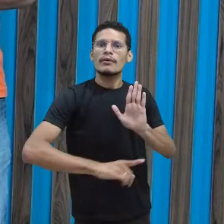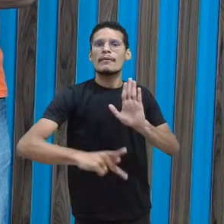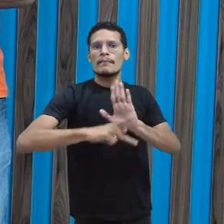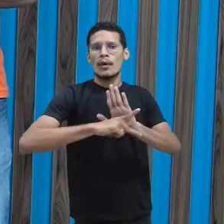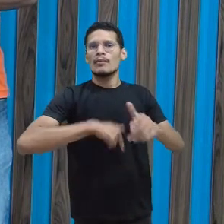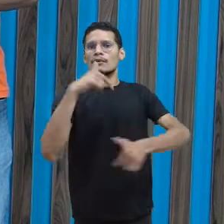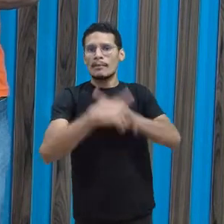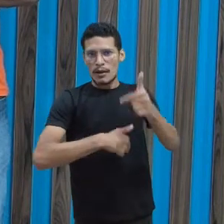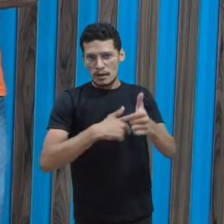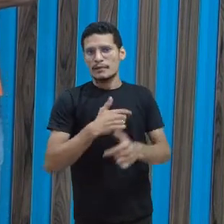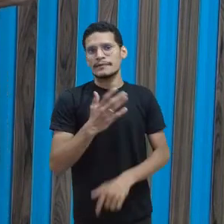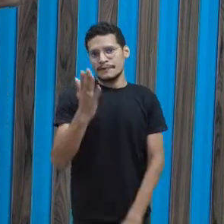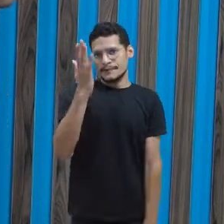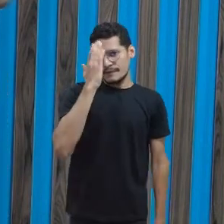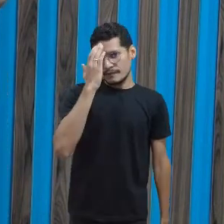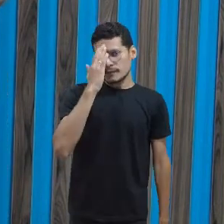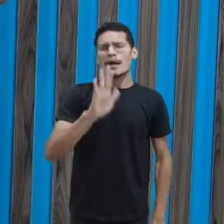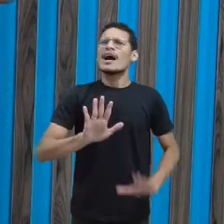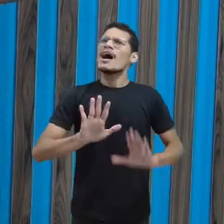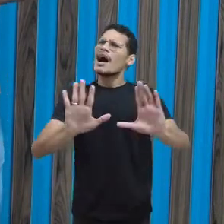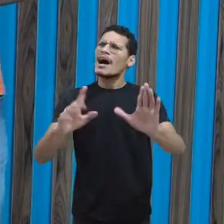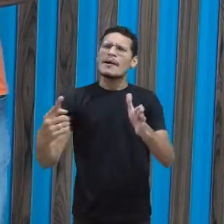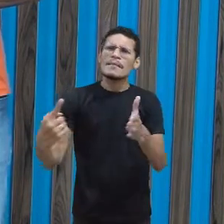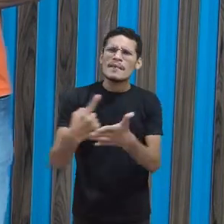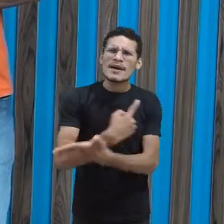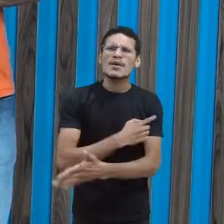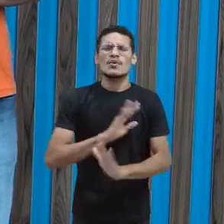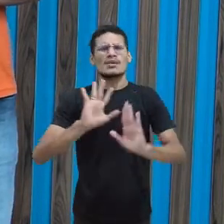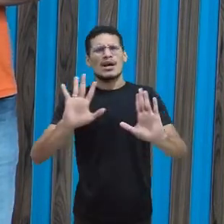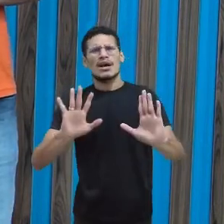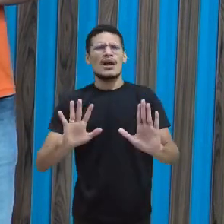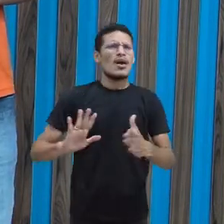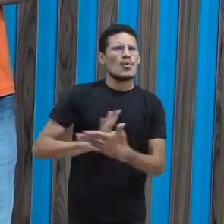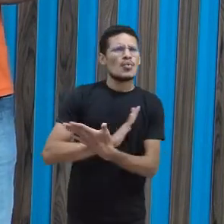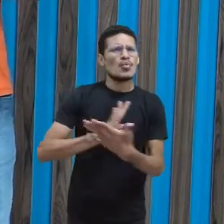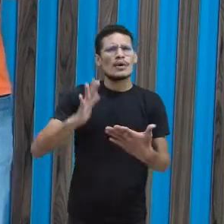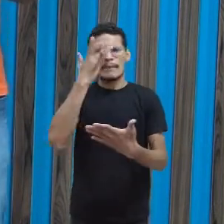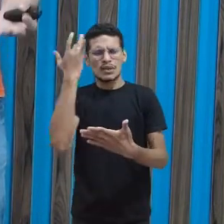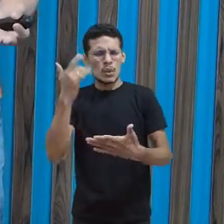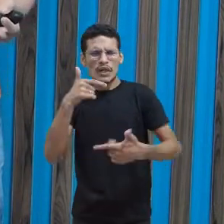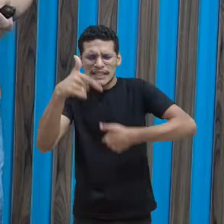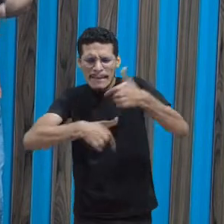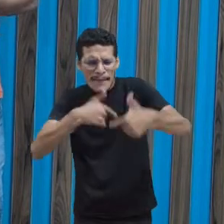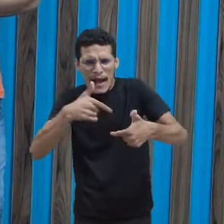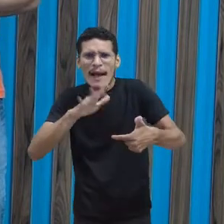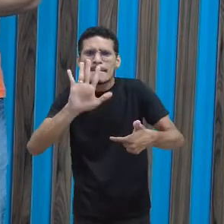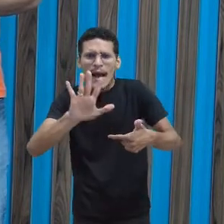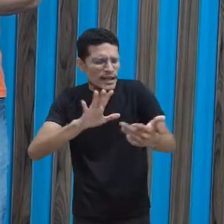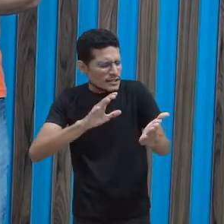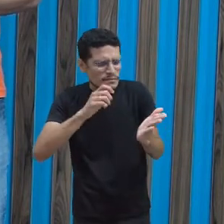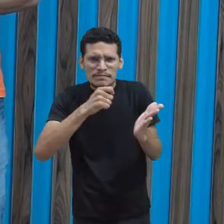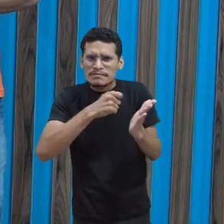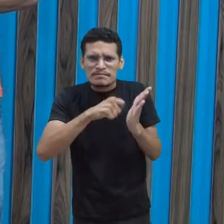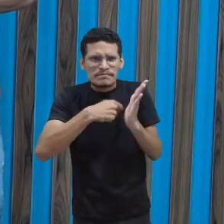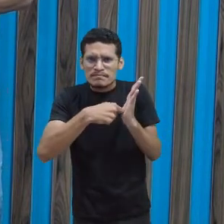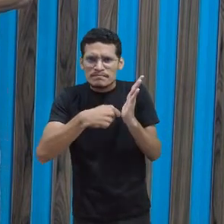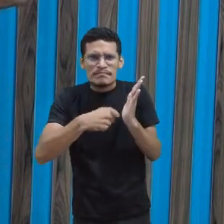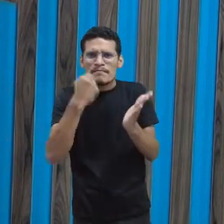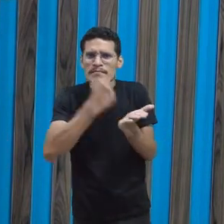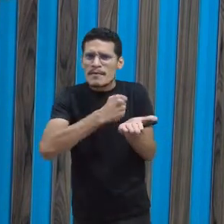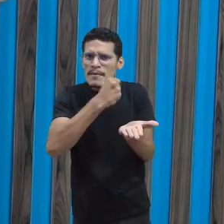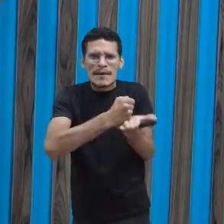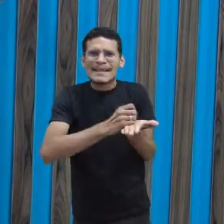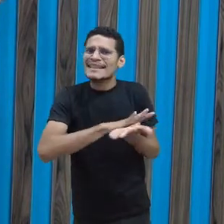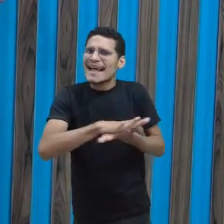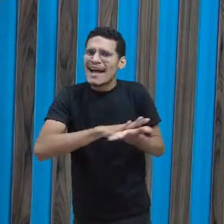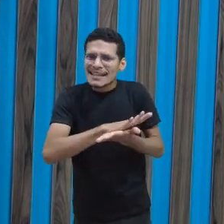trabalhistas. Então, professor, mas tem casos de pessoas que trabalham e não assinam a carteira de trabalho. Aí, gente, a gente